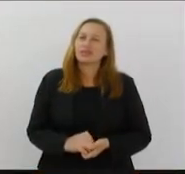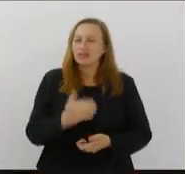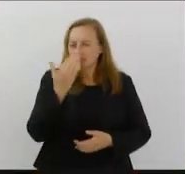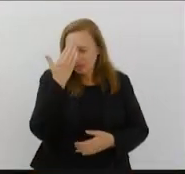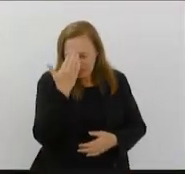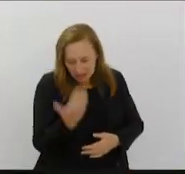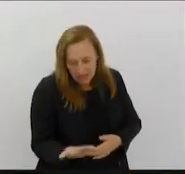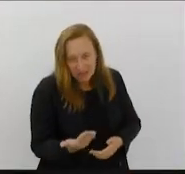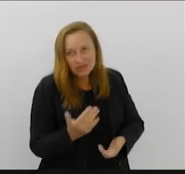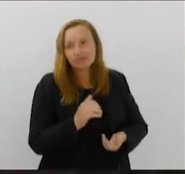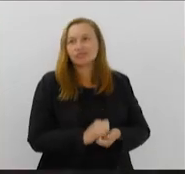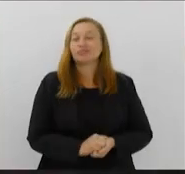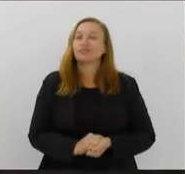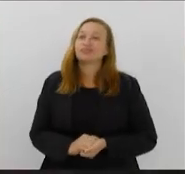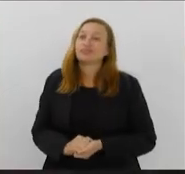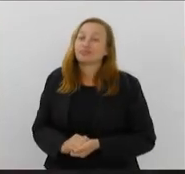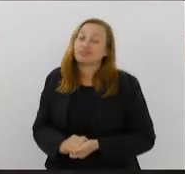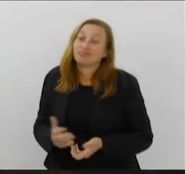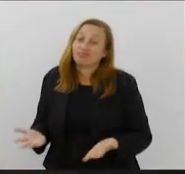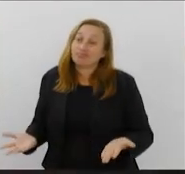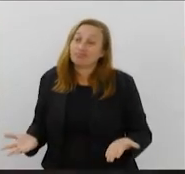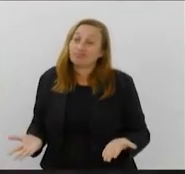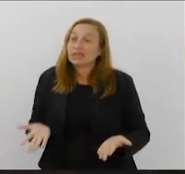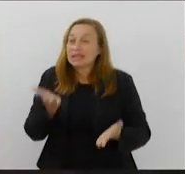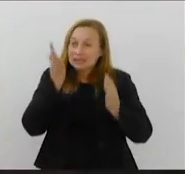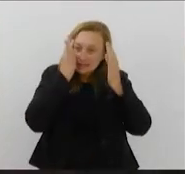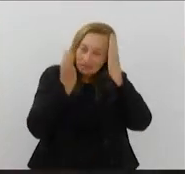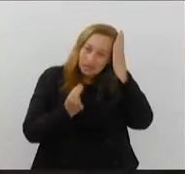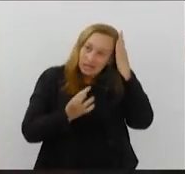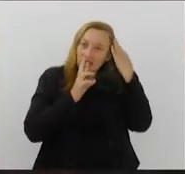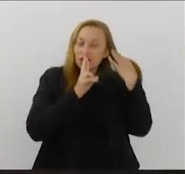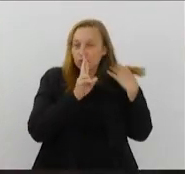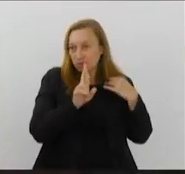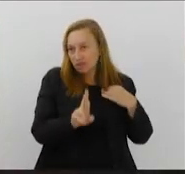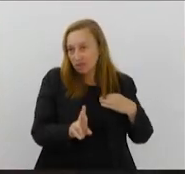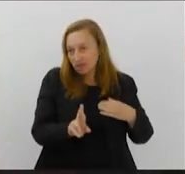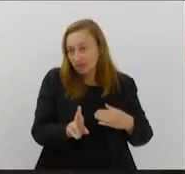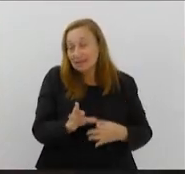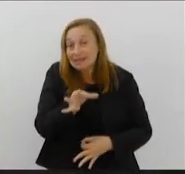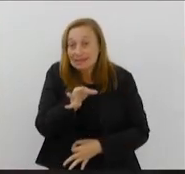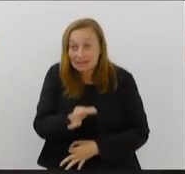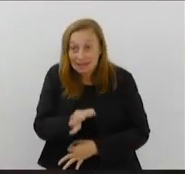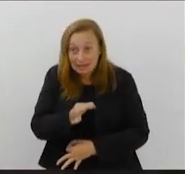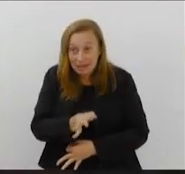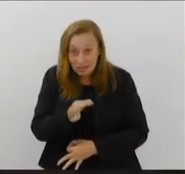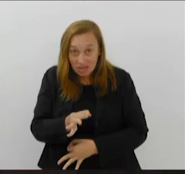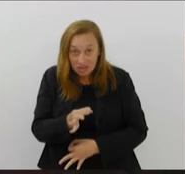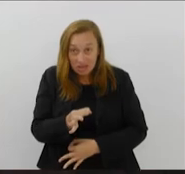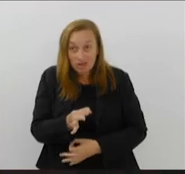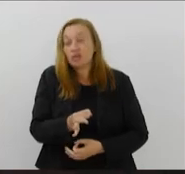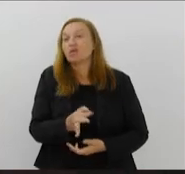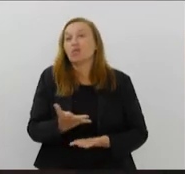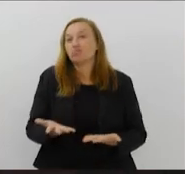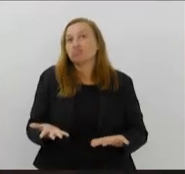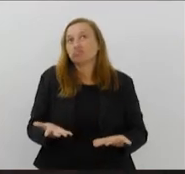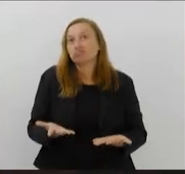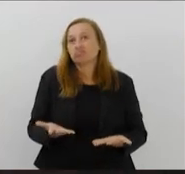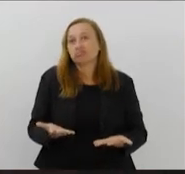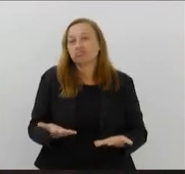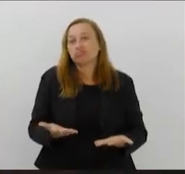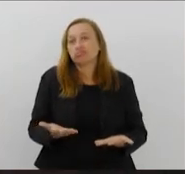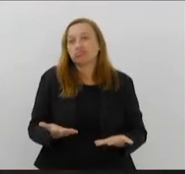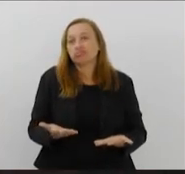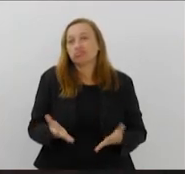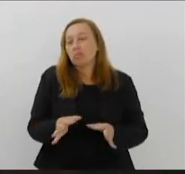Obrigado. Eu não sei responder exatamente, especificamente, sobre